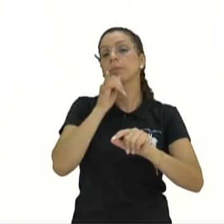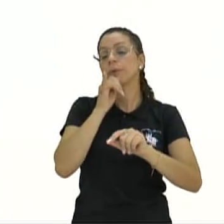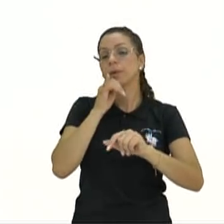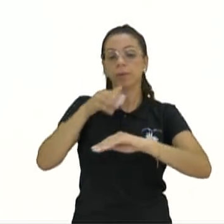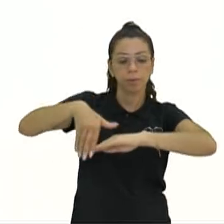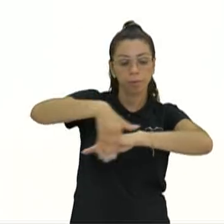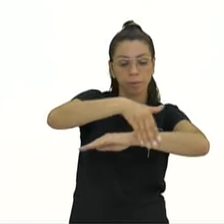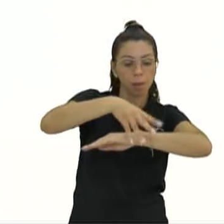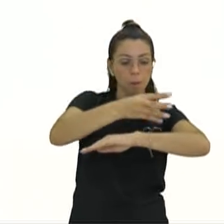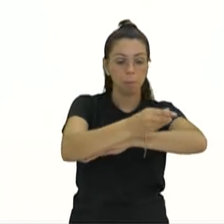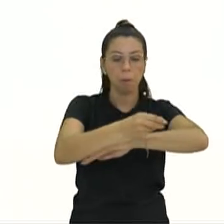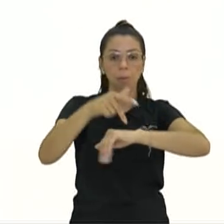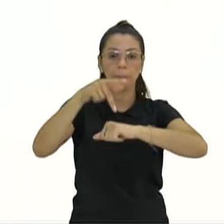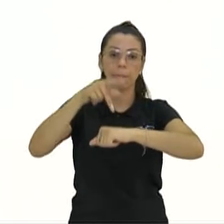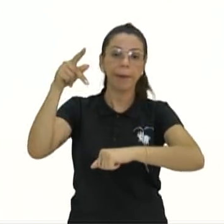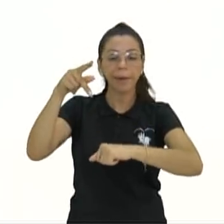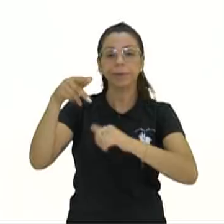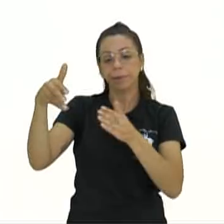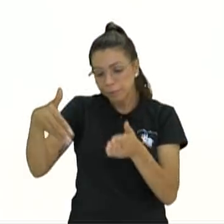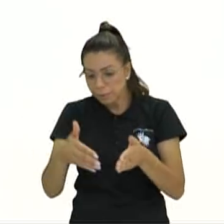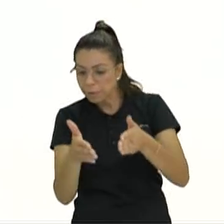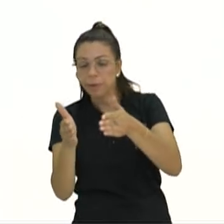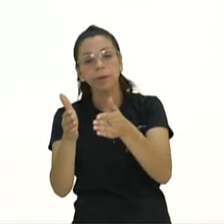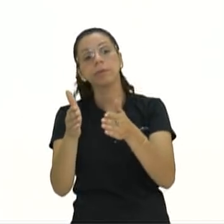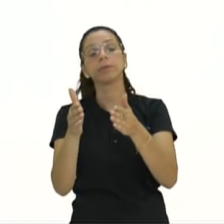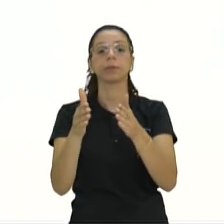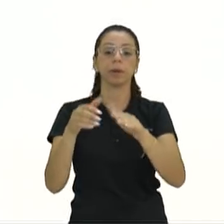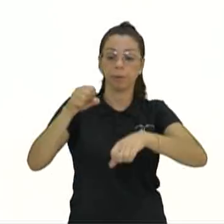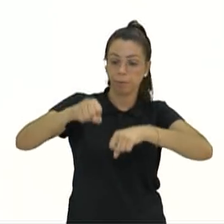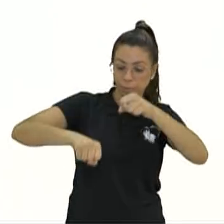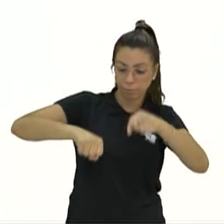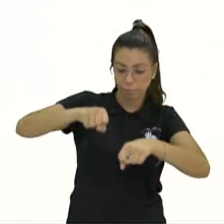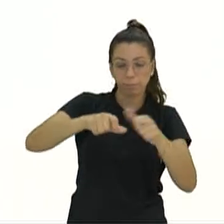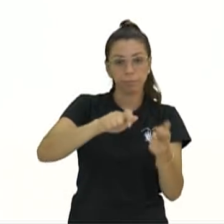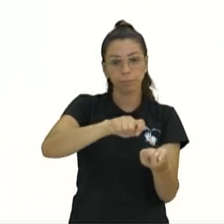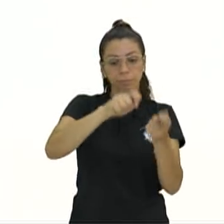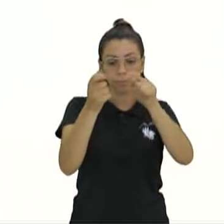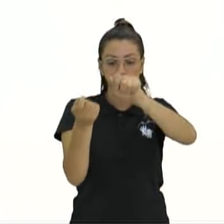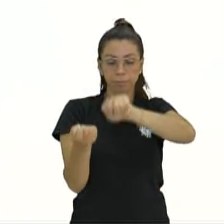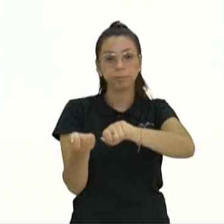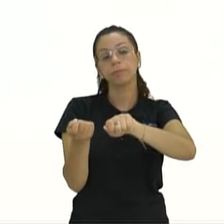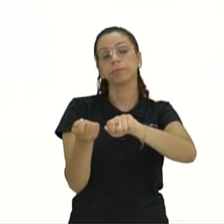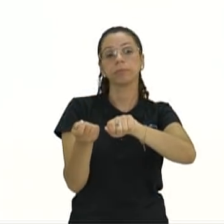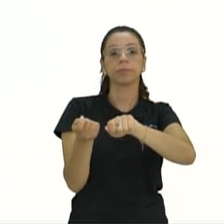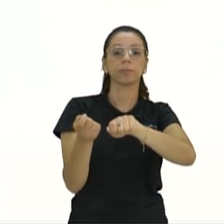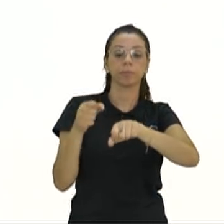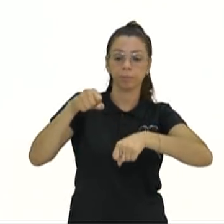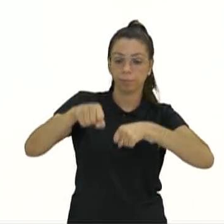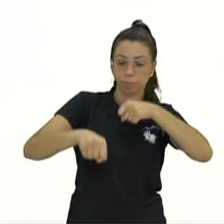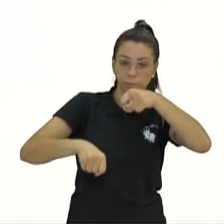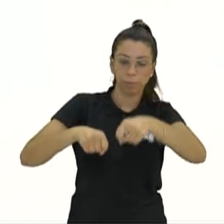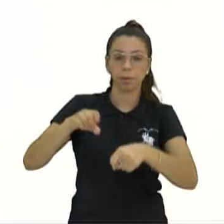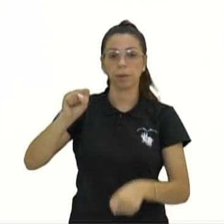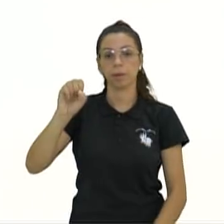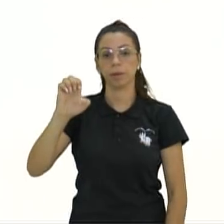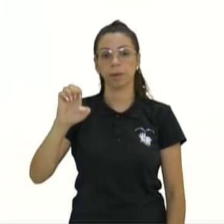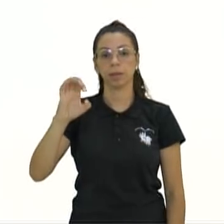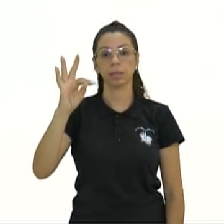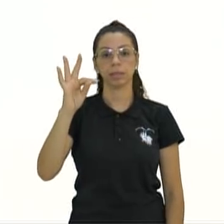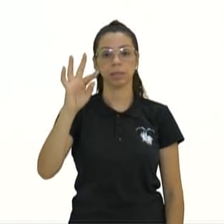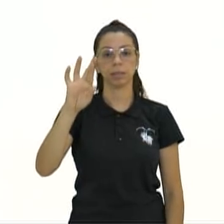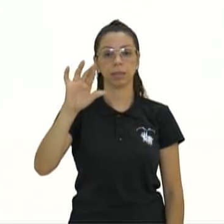terra, pedregulhos e trilhas. As bicicletas são adaptadas a partir do ciclismo de estrada. E também nós